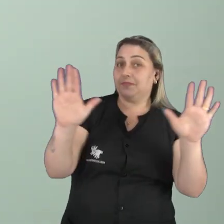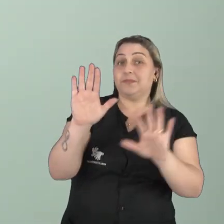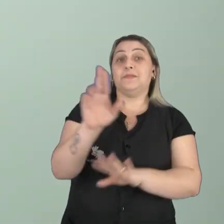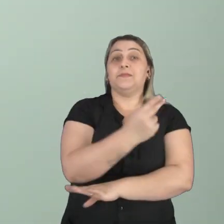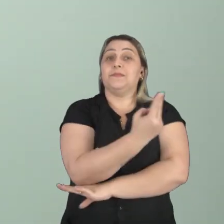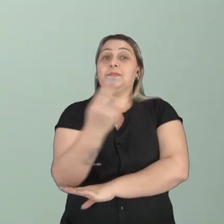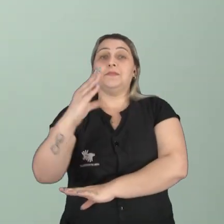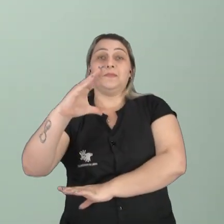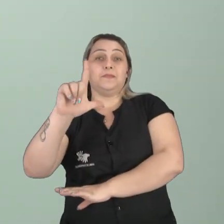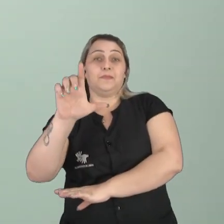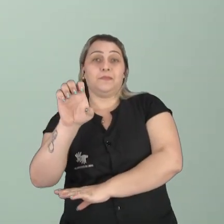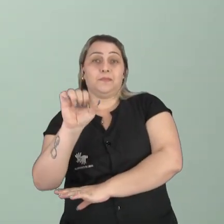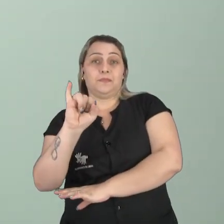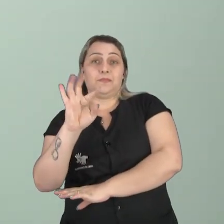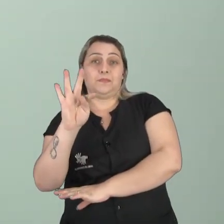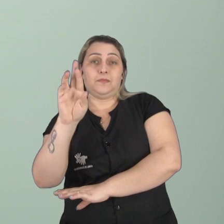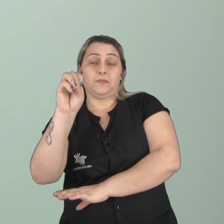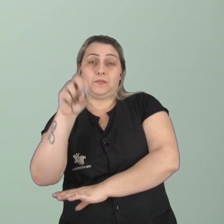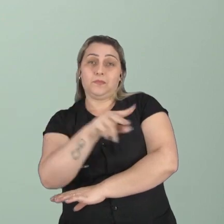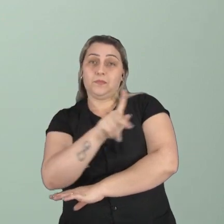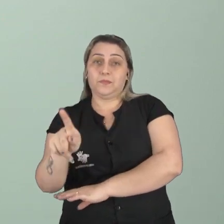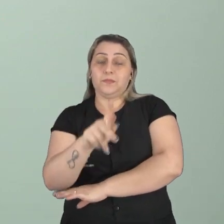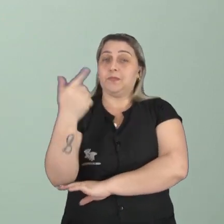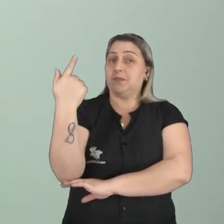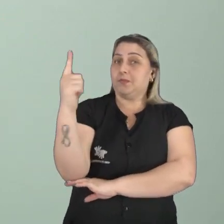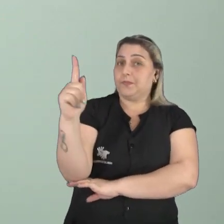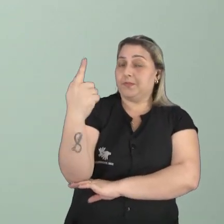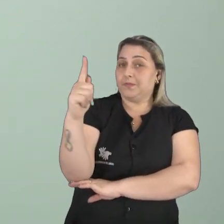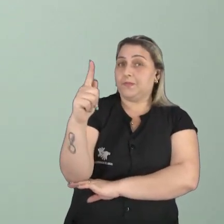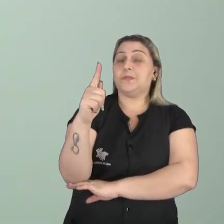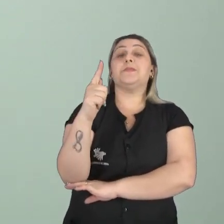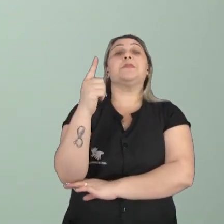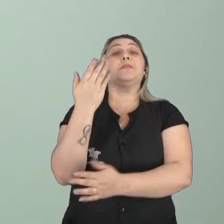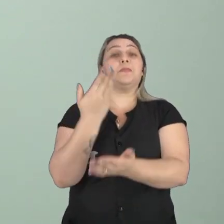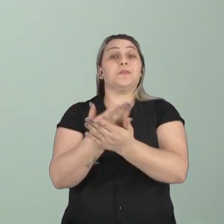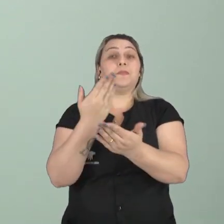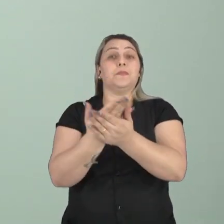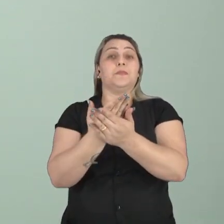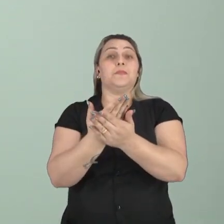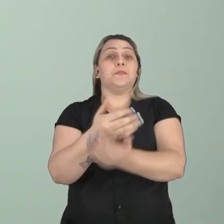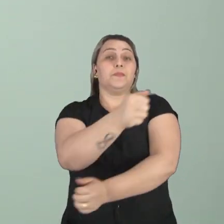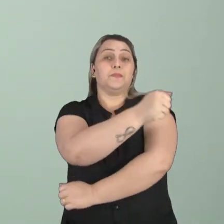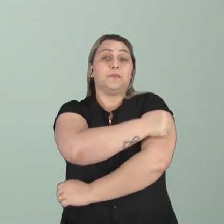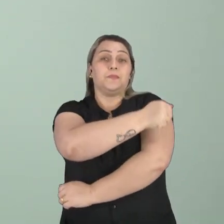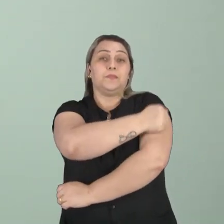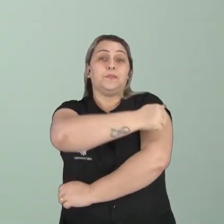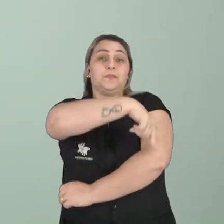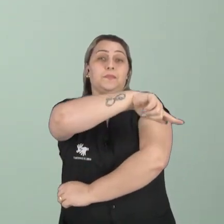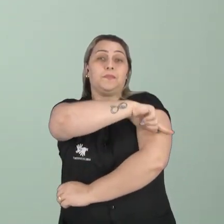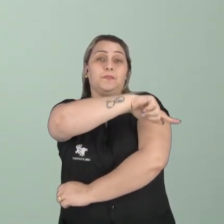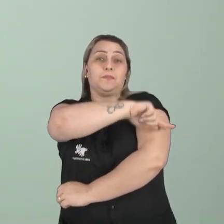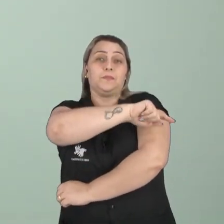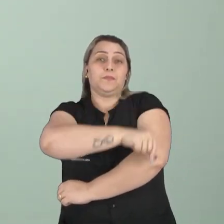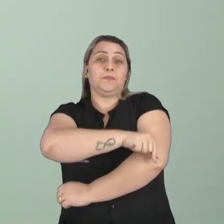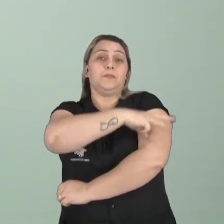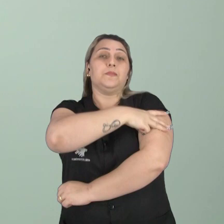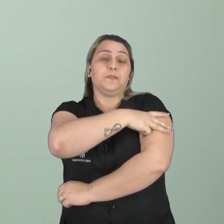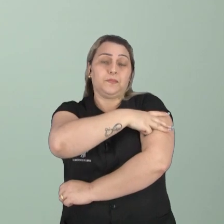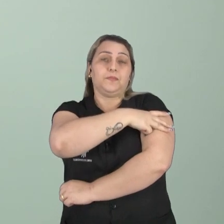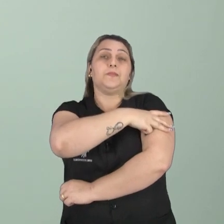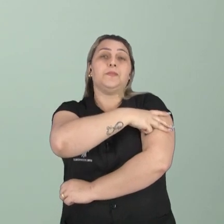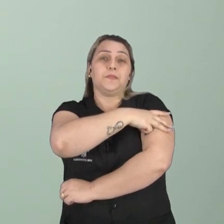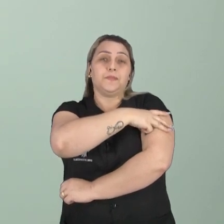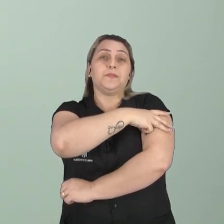Olá, meu nome é Cleilton Amaral, professor de Geografia, e o nosso estudo é voltado para os alunos do 7º ano